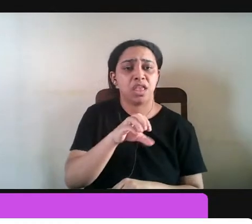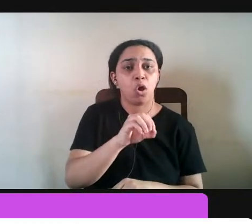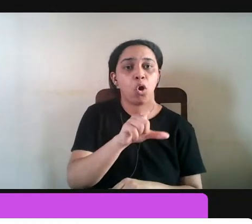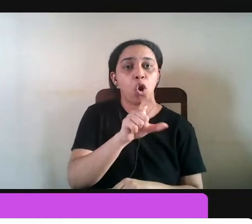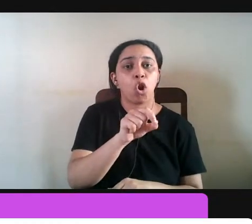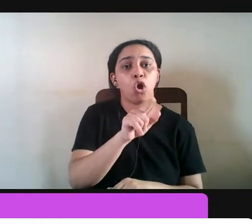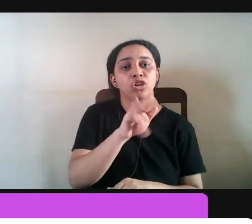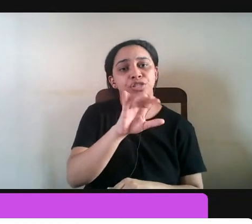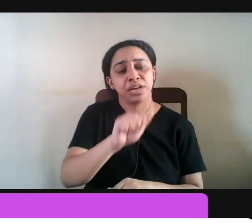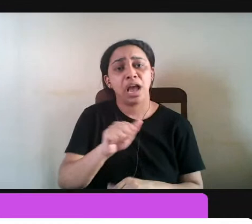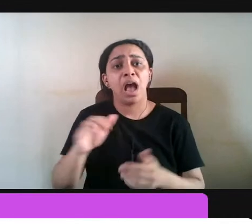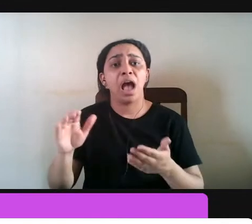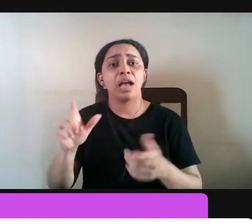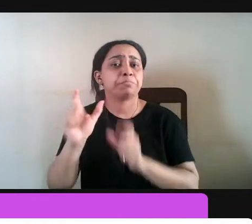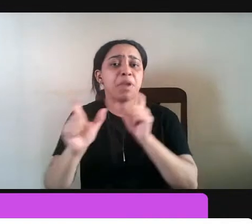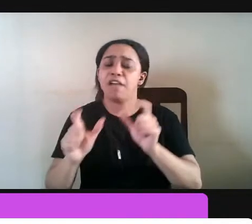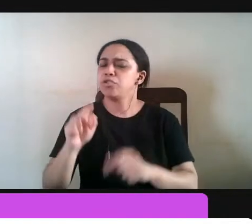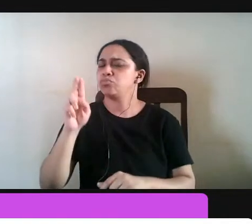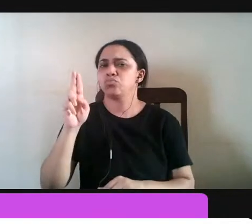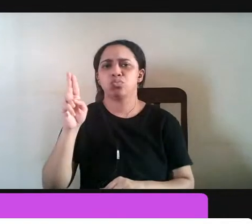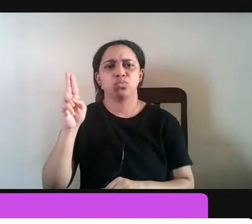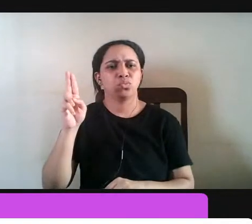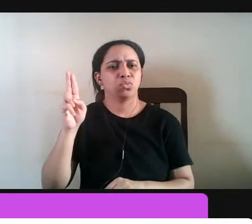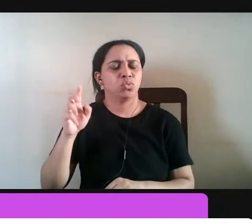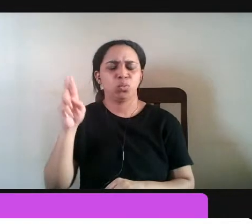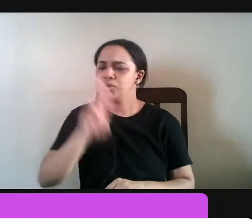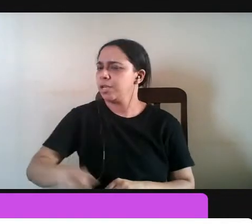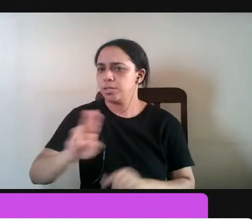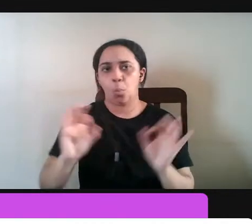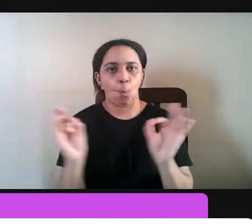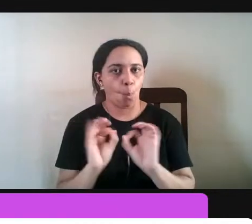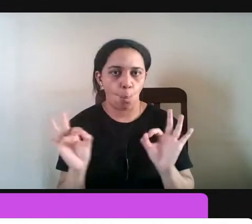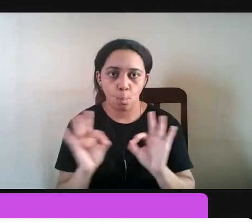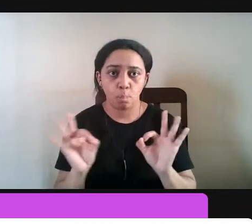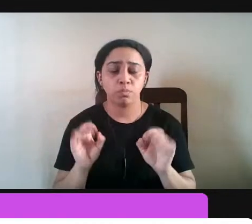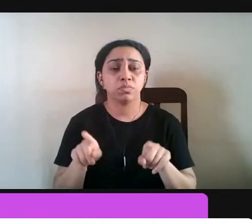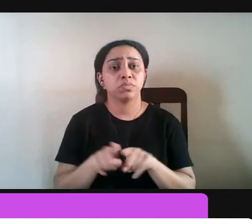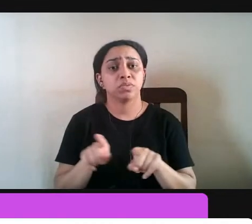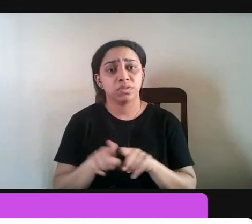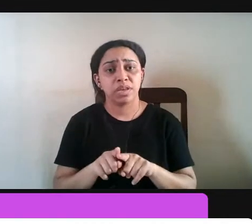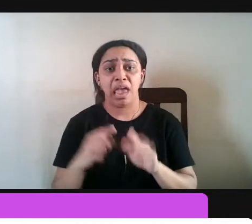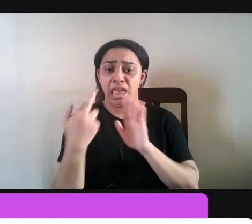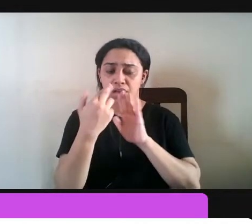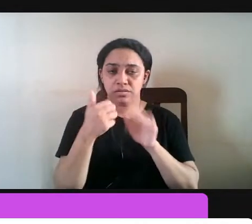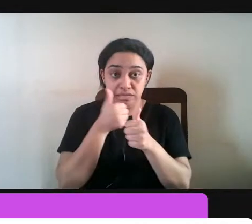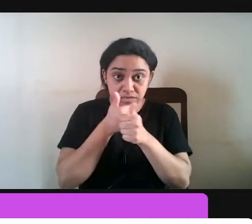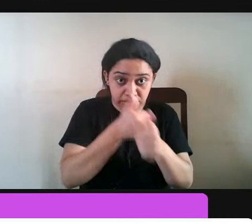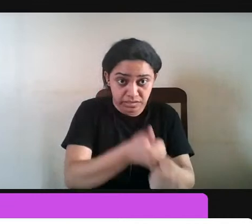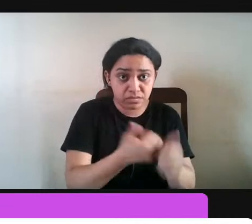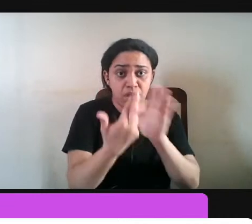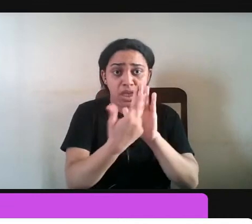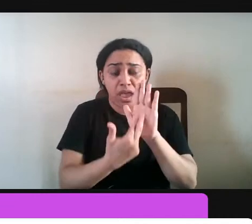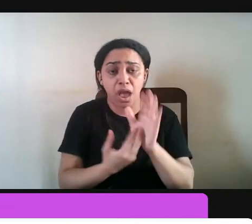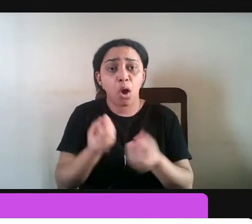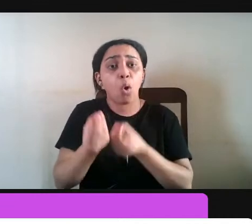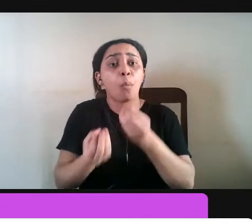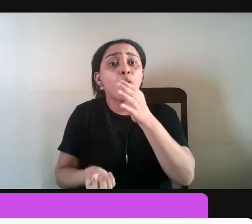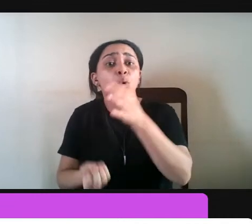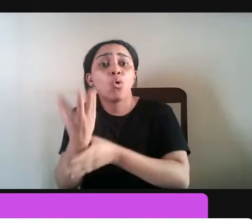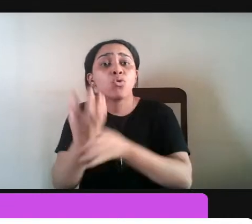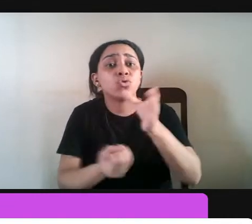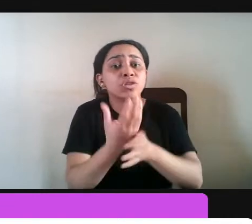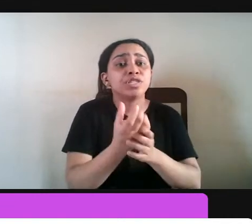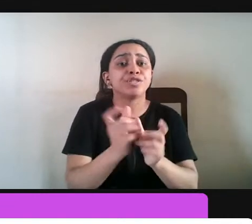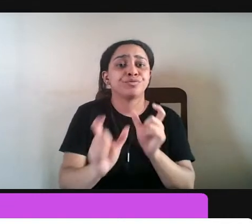desuso, as atestadas e aquelas que são possíveis, tendo em conta as regras e os processos de construção das palavras.